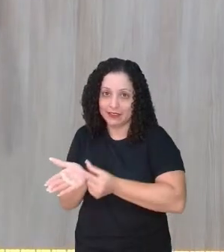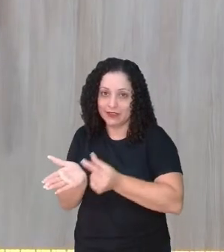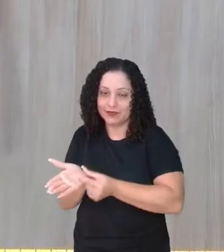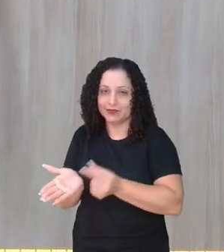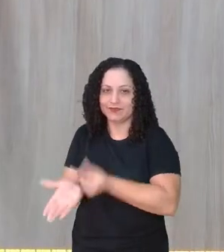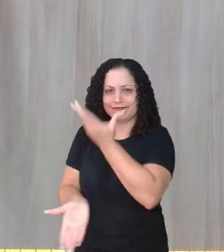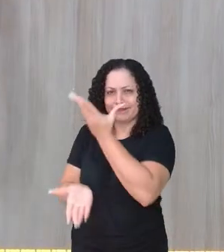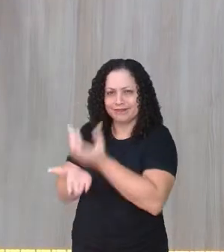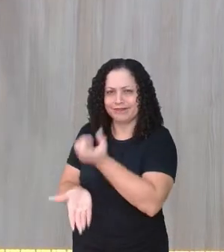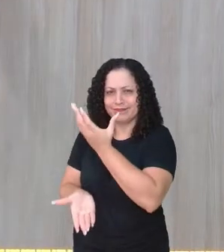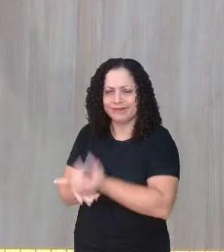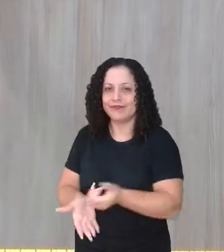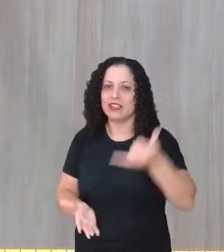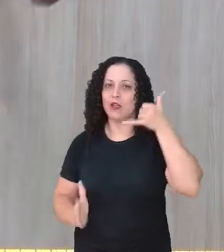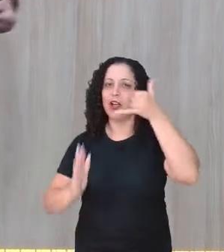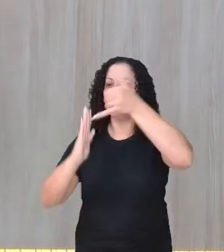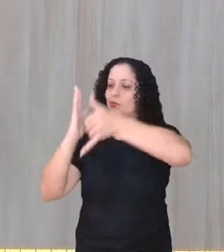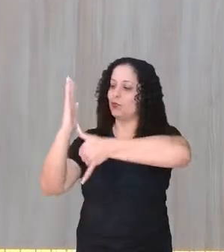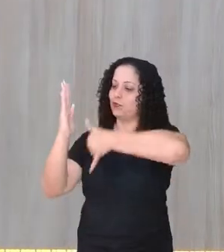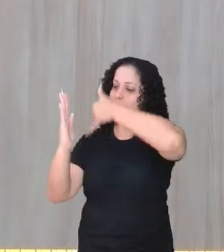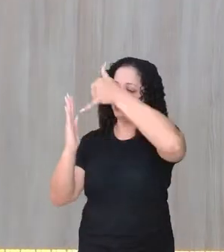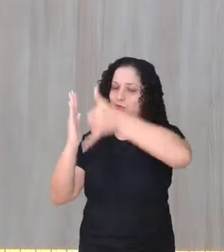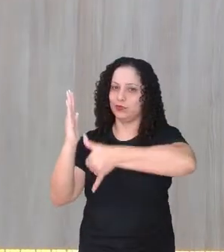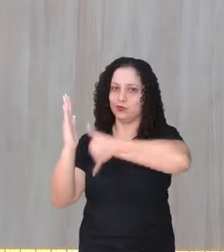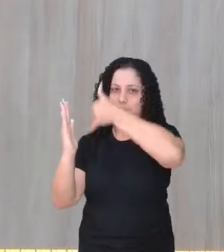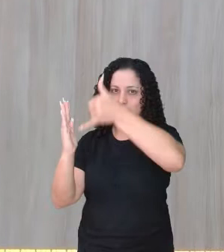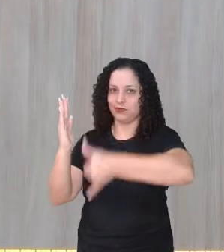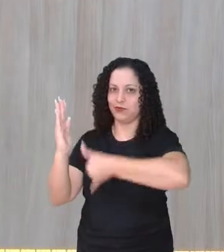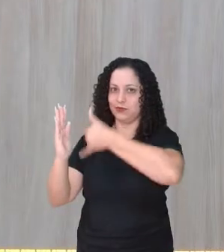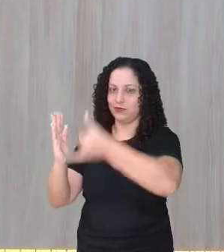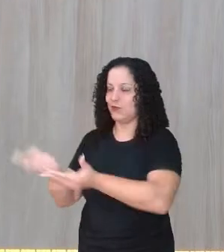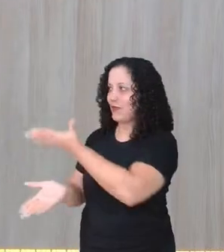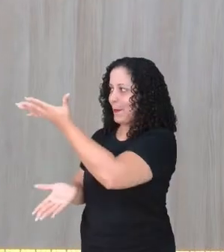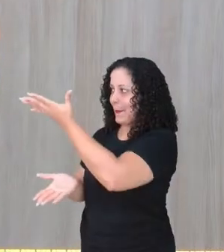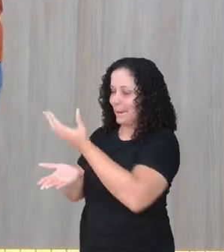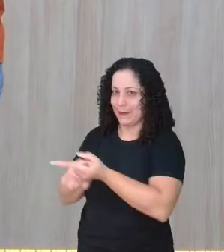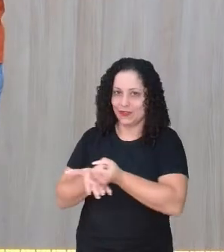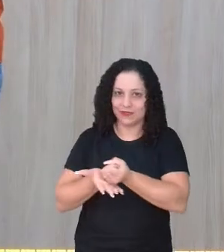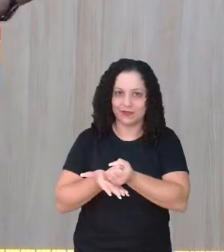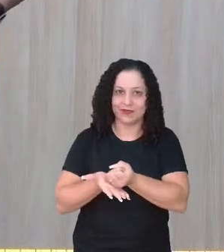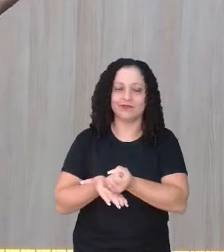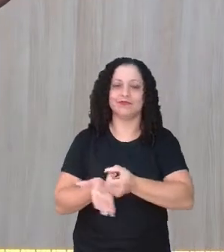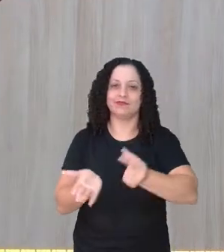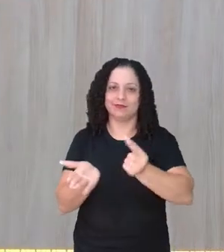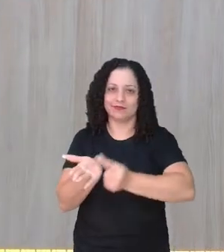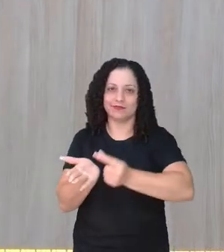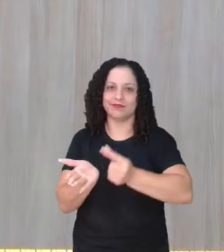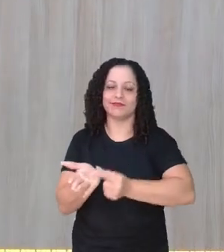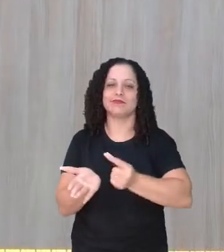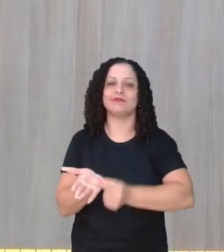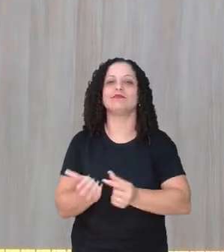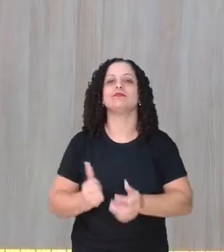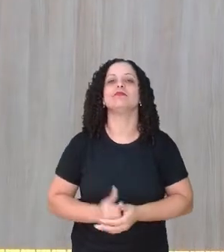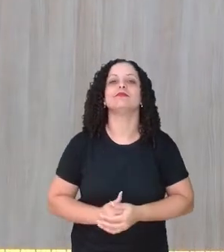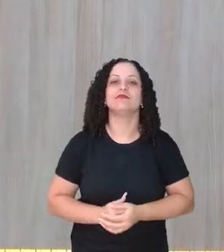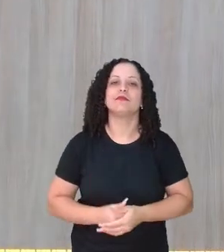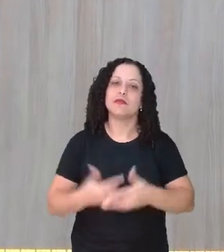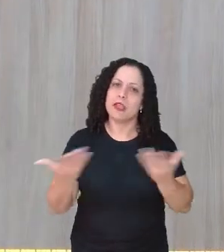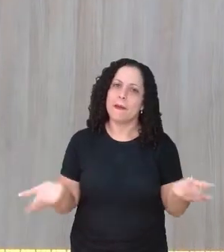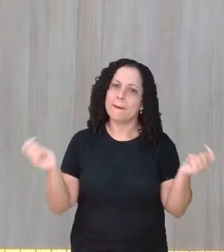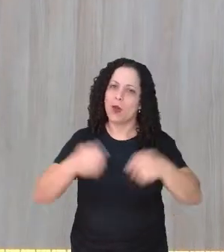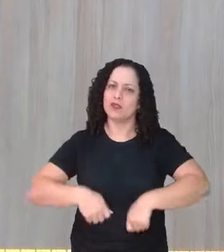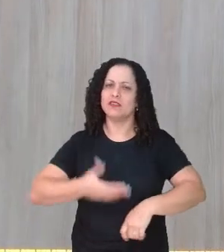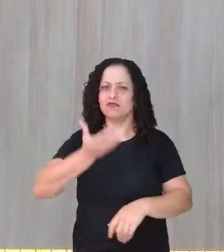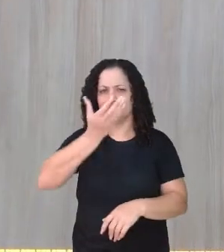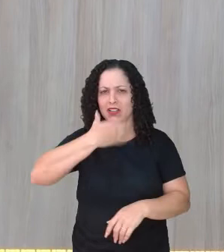seu celular, abre a câmera do seu celular, coloca aí no QR Code do seu sistema operacional, seja ele